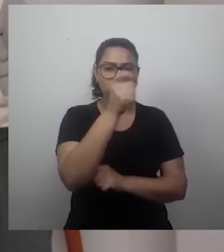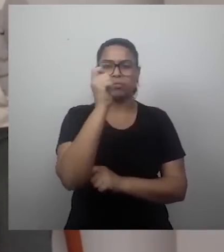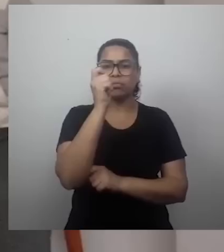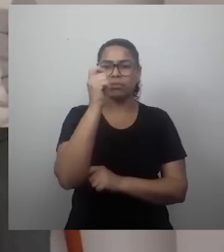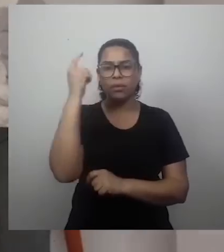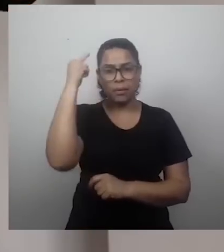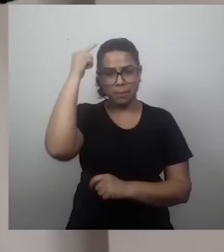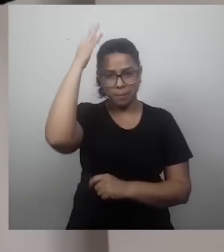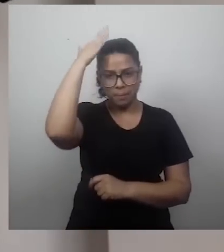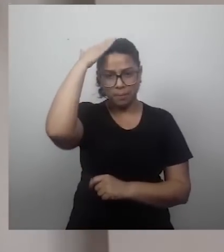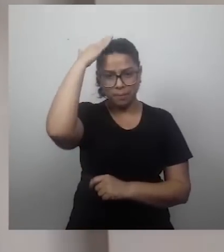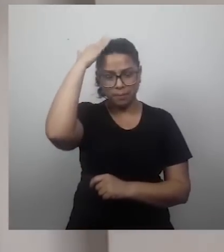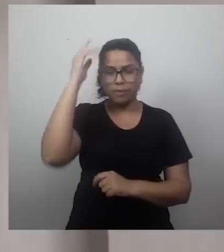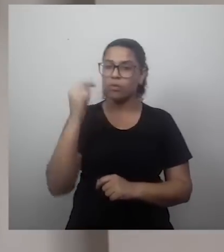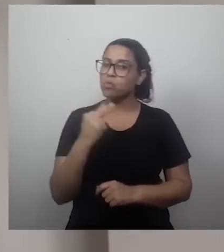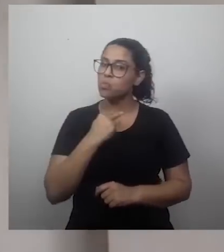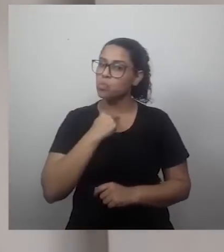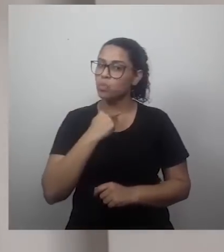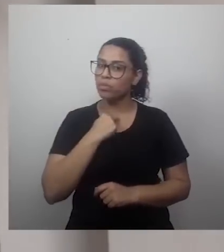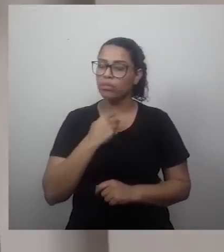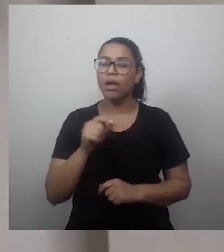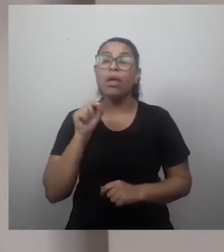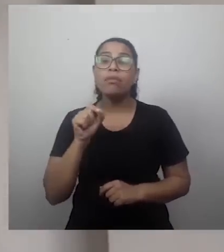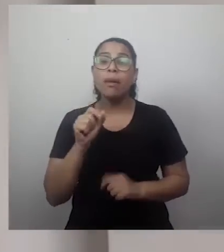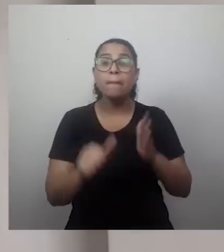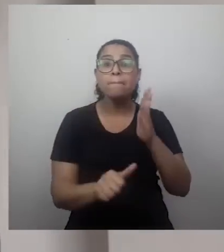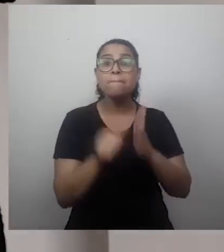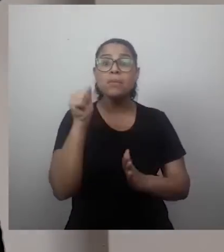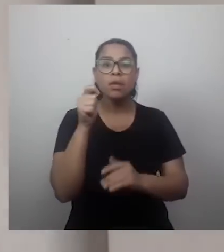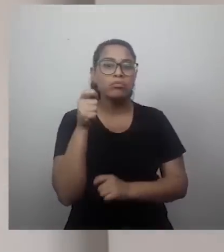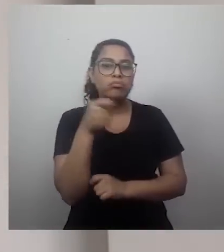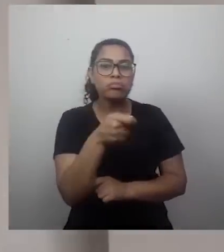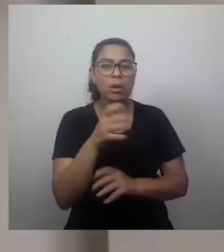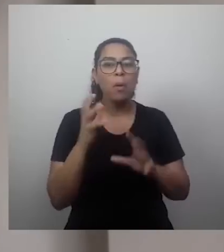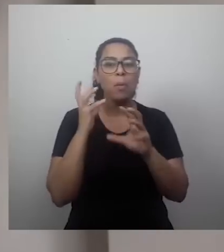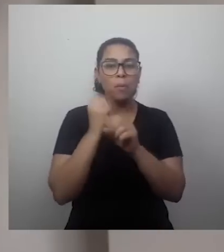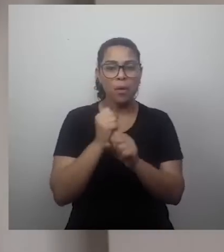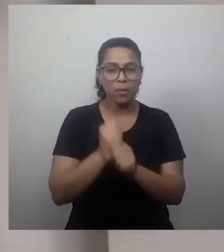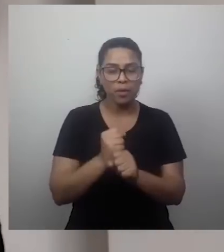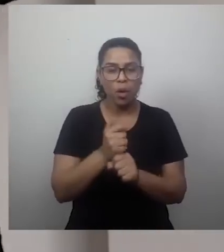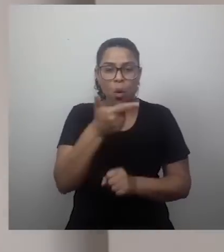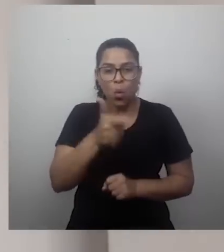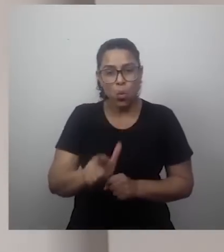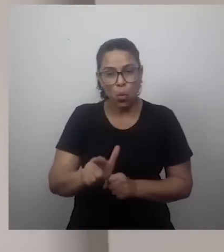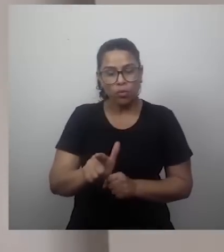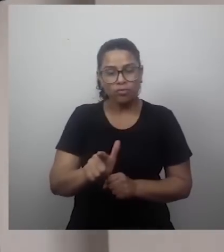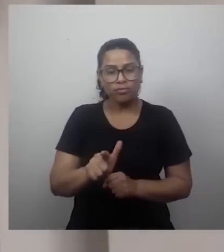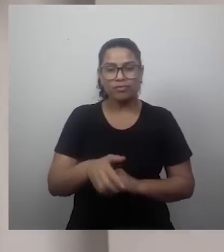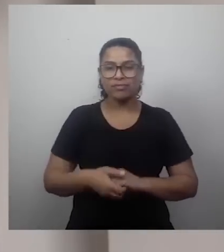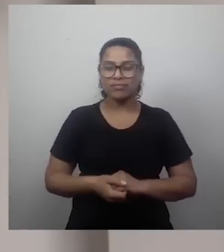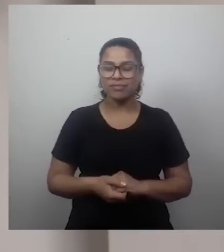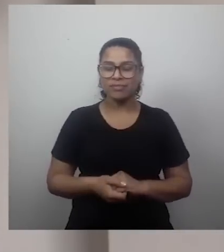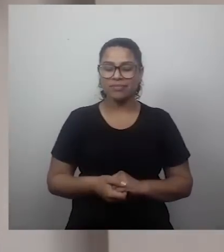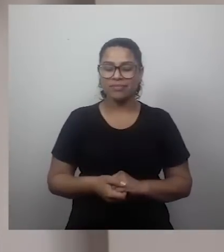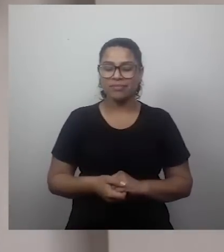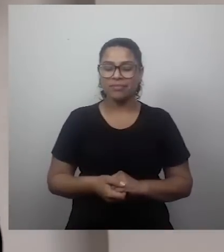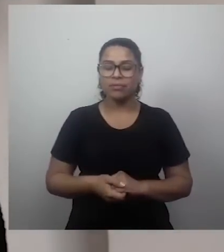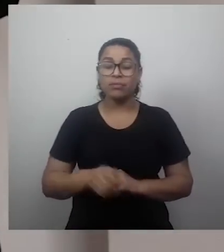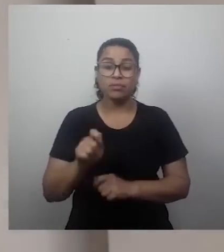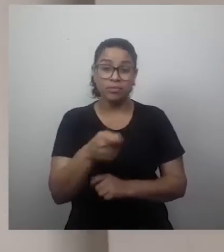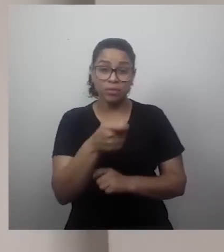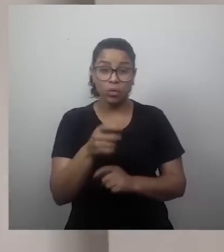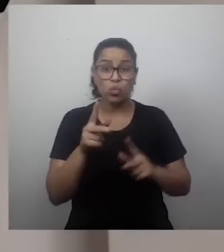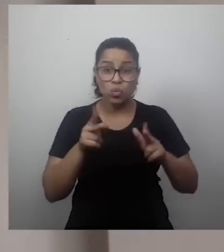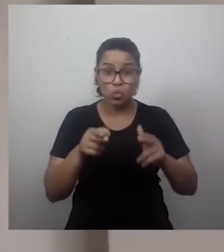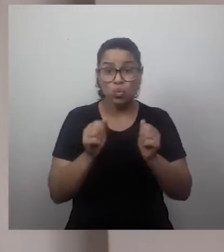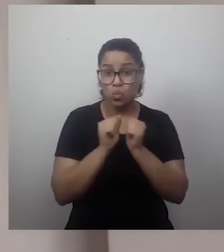para baixo também não são validados. Quem tocar primeiro pontua e reinicia novamente a luta. Se